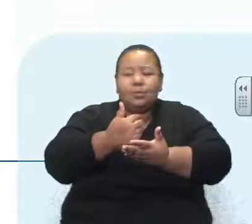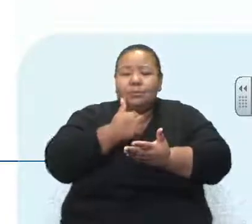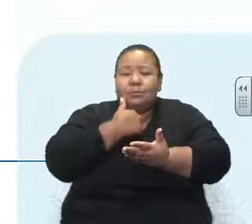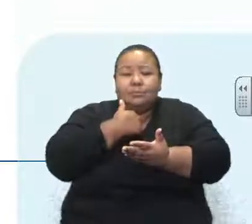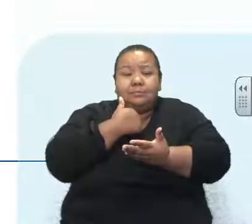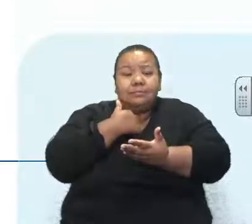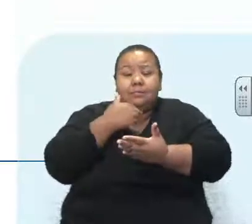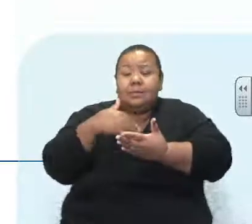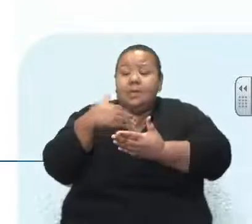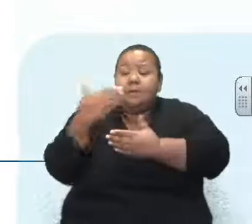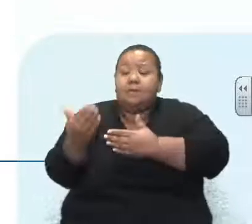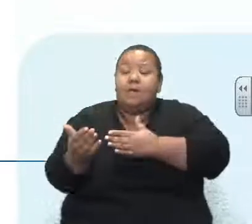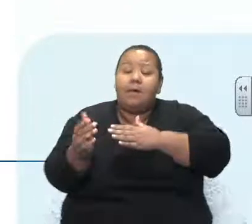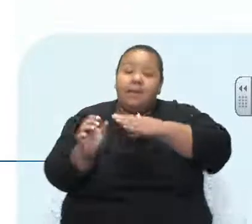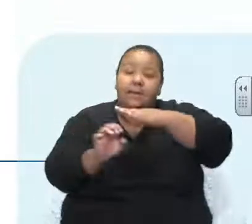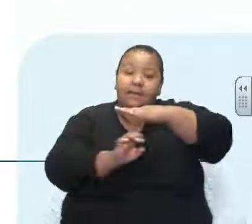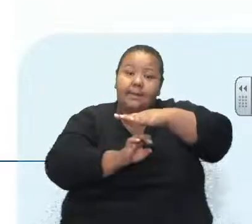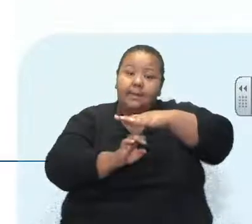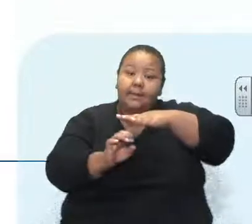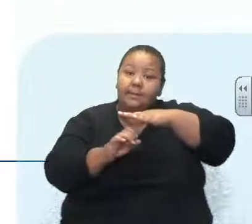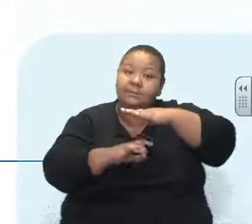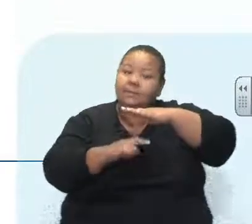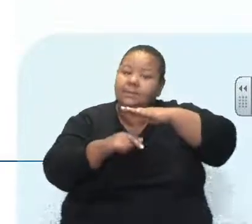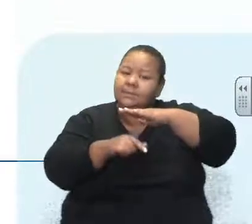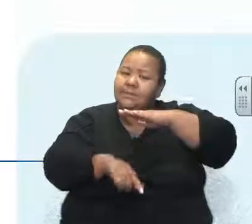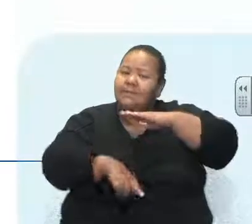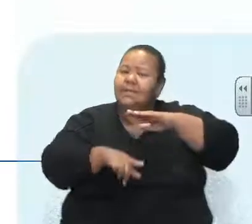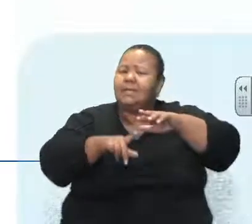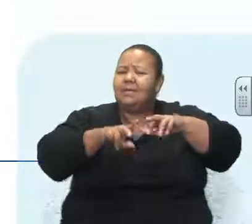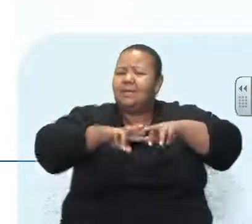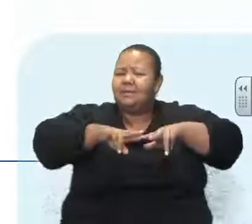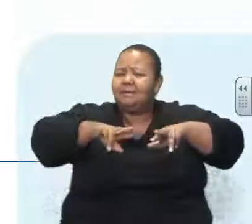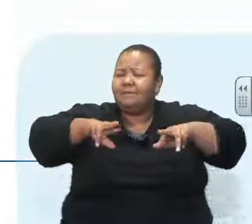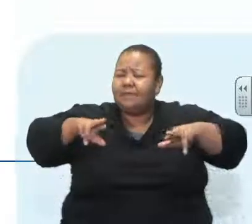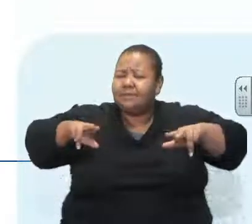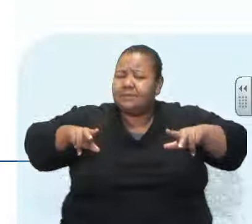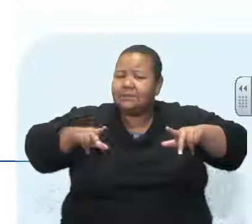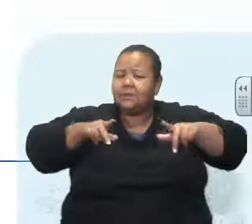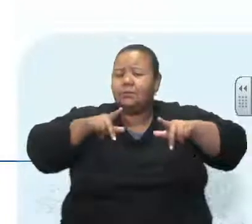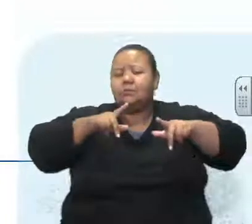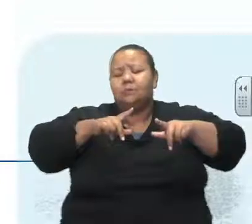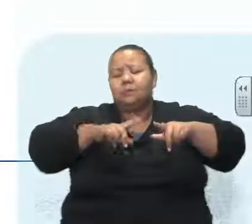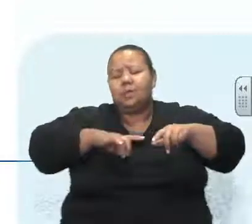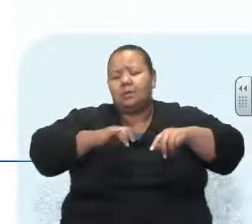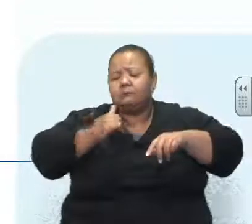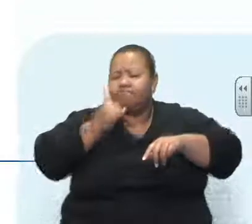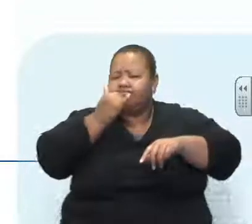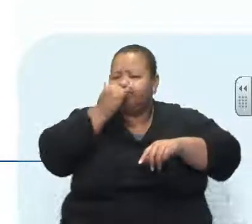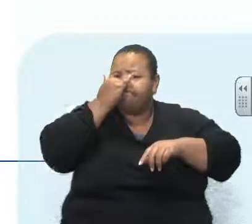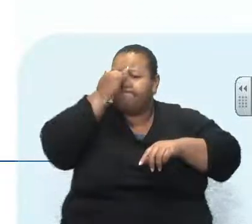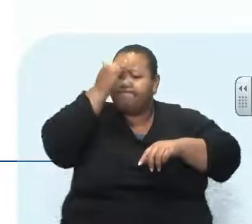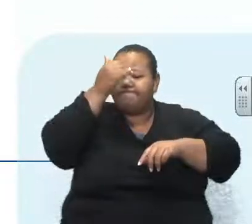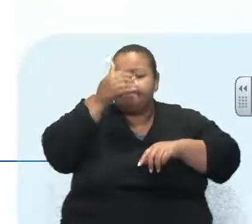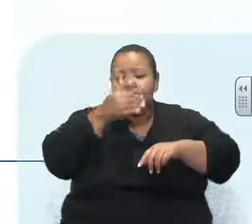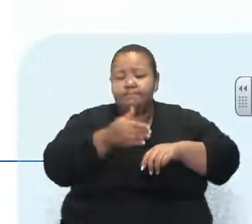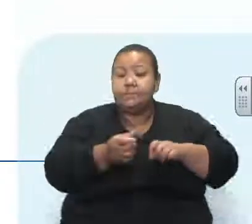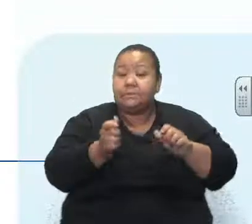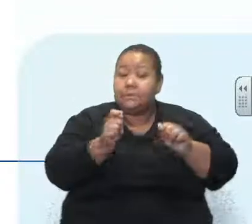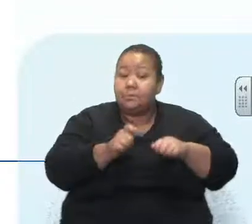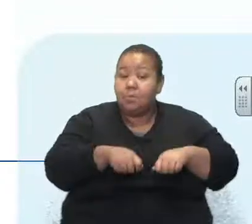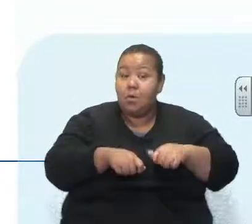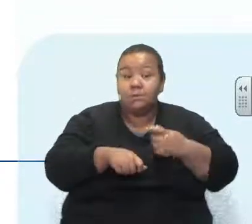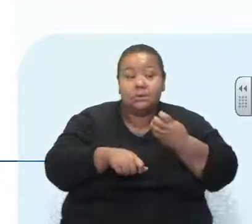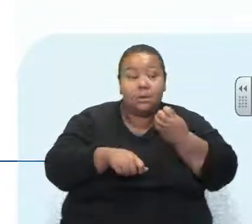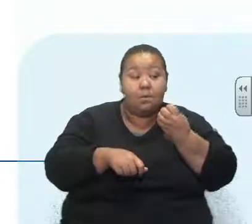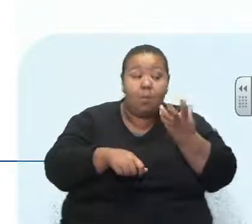Eu sofro uma variação constante dele, eu sofro as consequências dele, sofrer no sentido tanto de bom quanto para